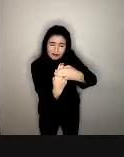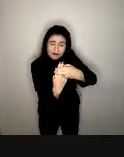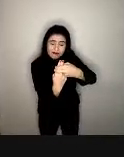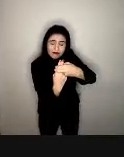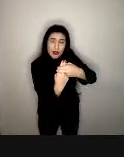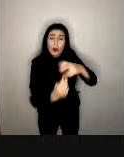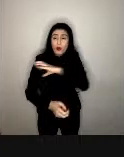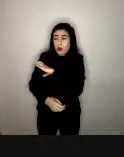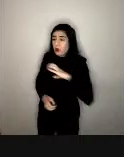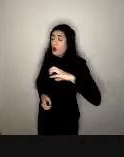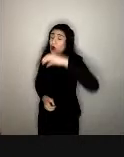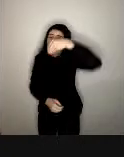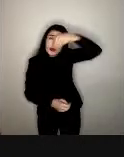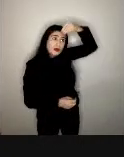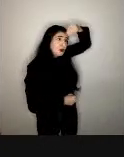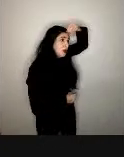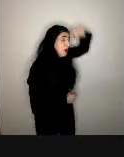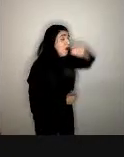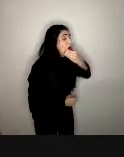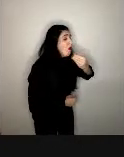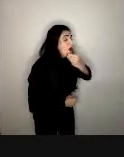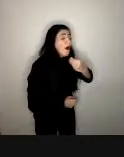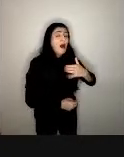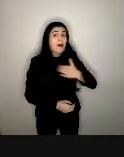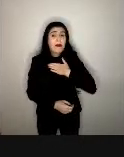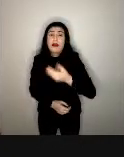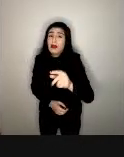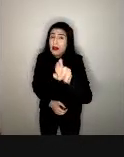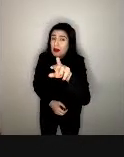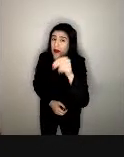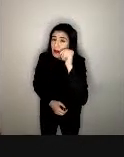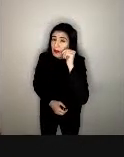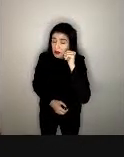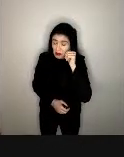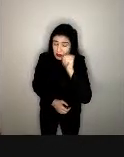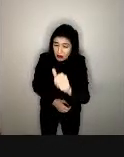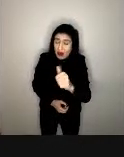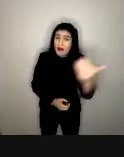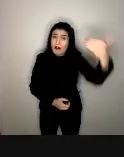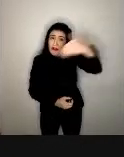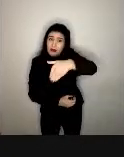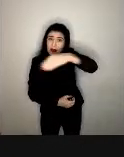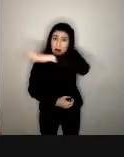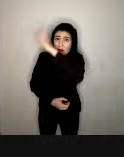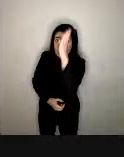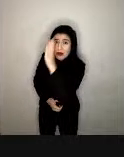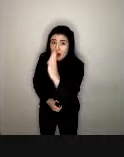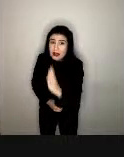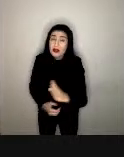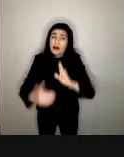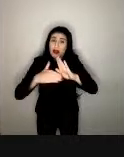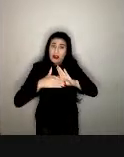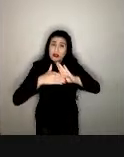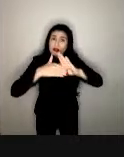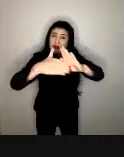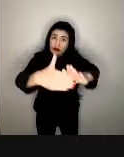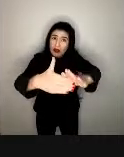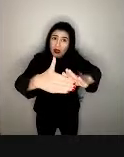deles, minha irmã veio para o Brasil para doar a medula para o meu irmão. E então, assim, foi